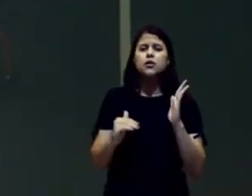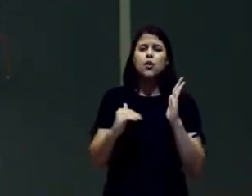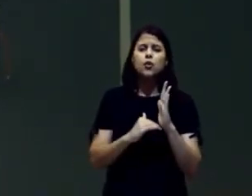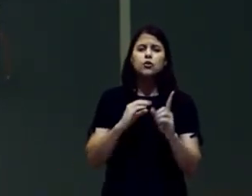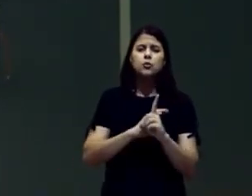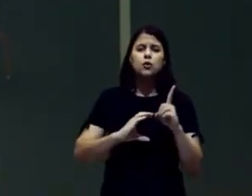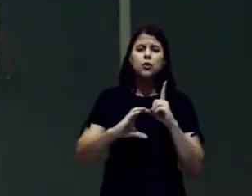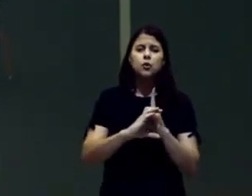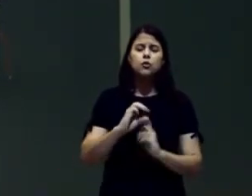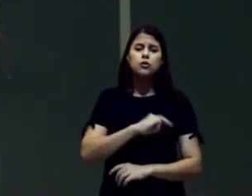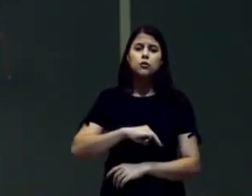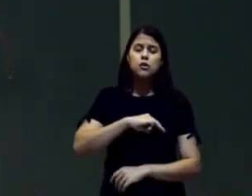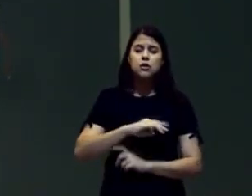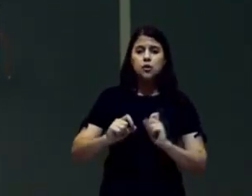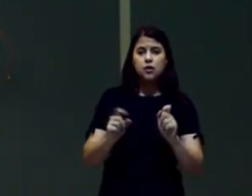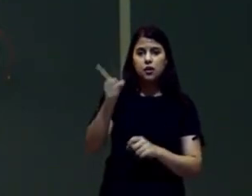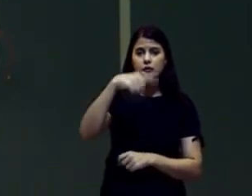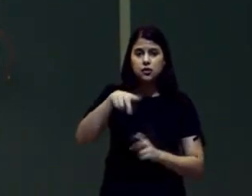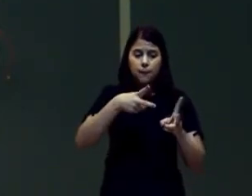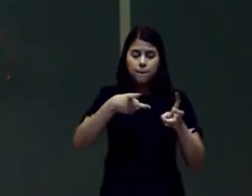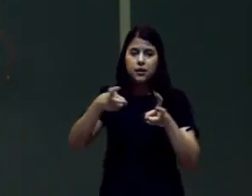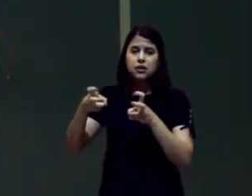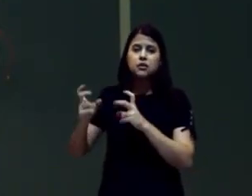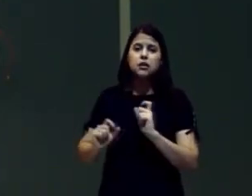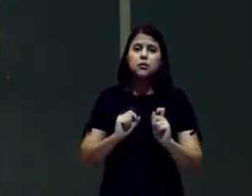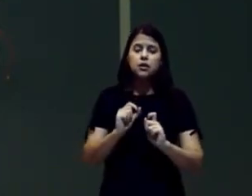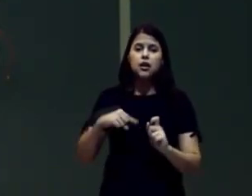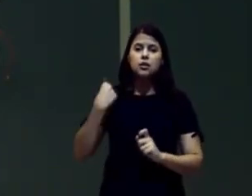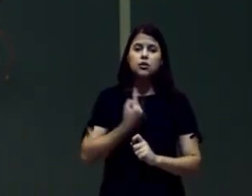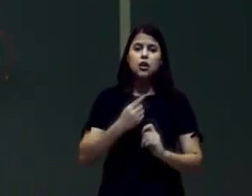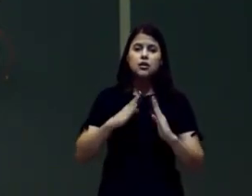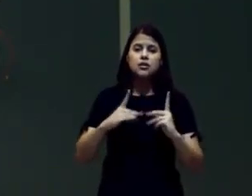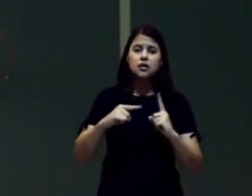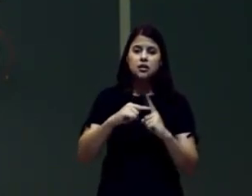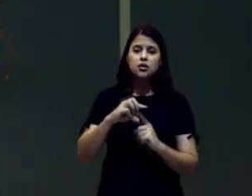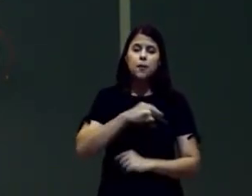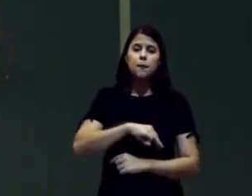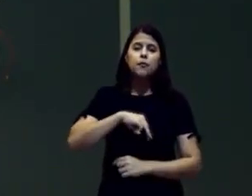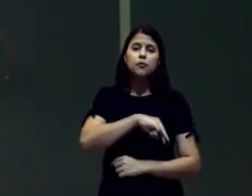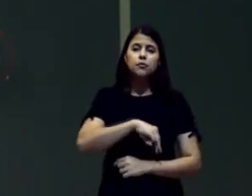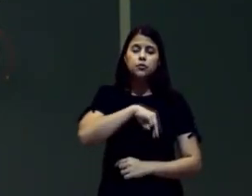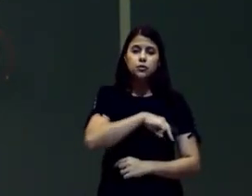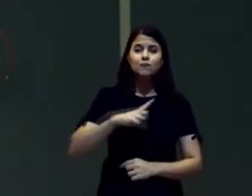é fazer você enxergar e entender que, como igreja missionária, nós